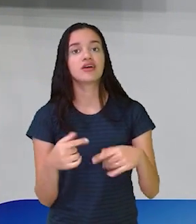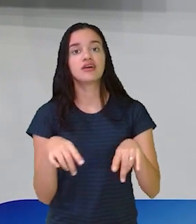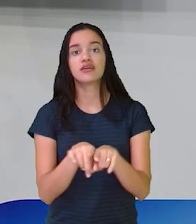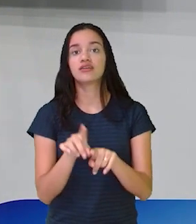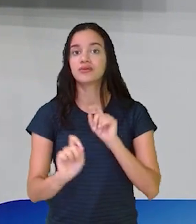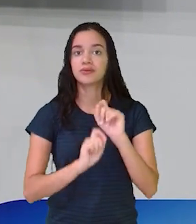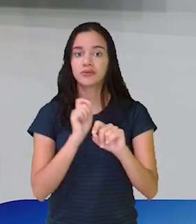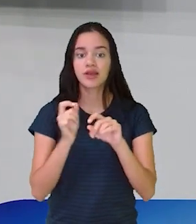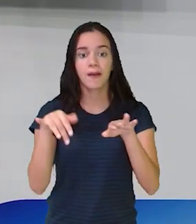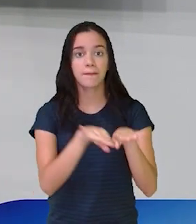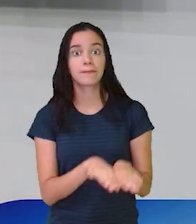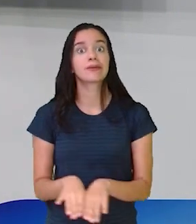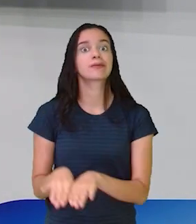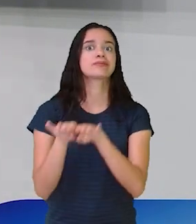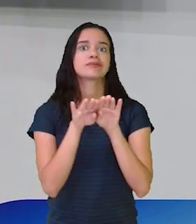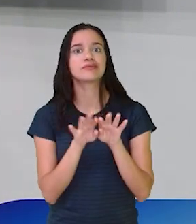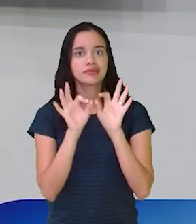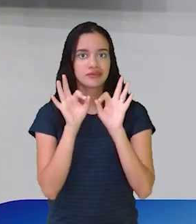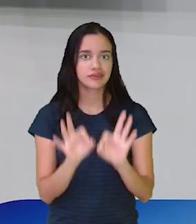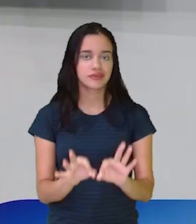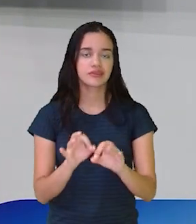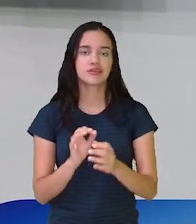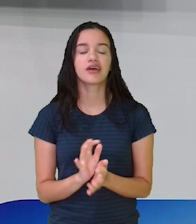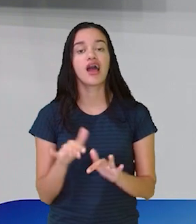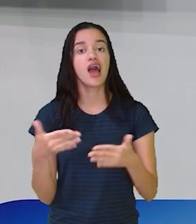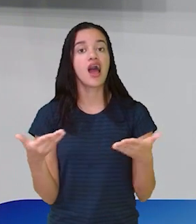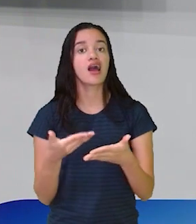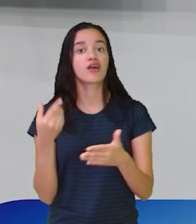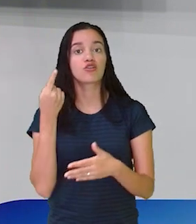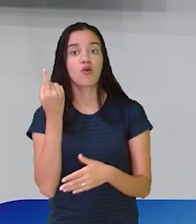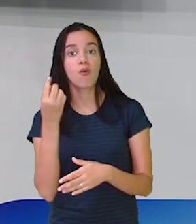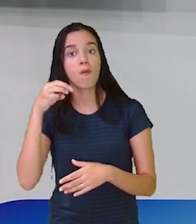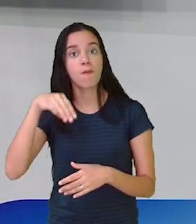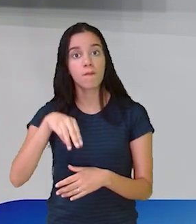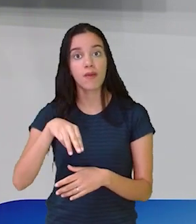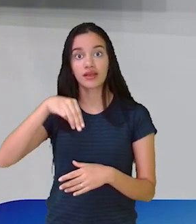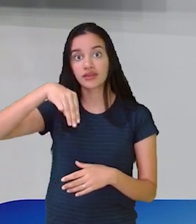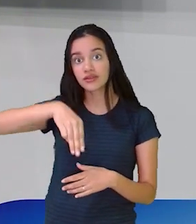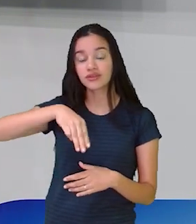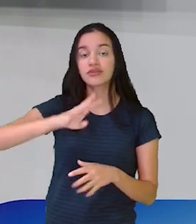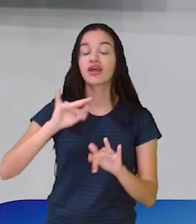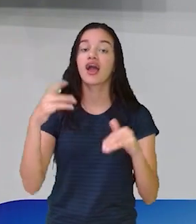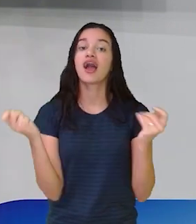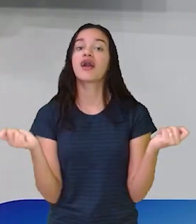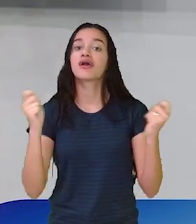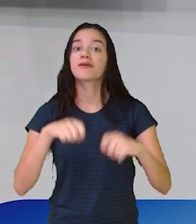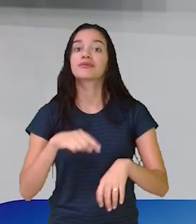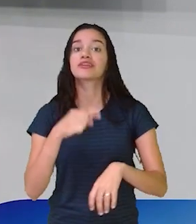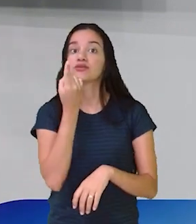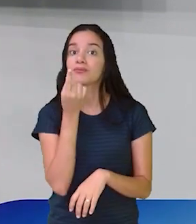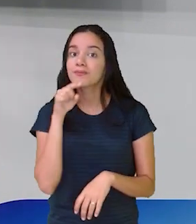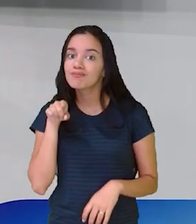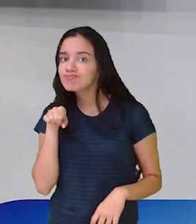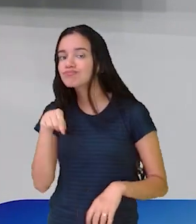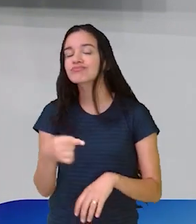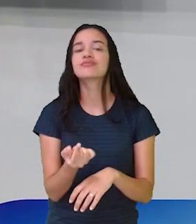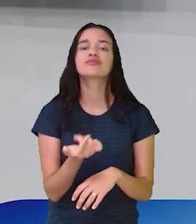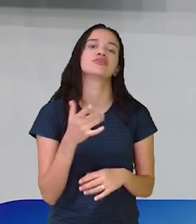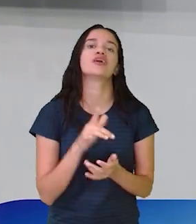são padronizadas. Aqui, 1 metro cúbico corresponde à capacidade de 1000 litros. Quando tem